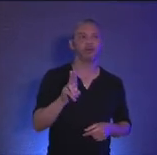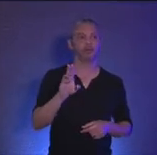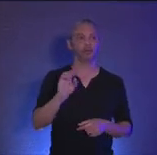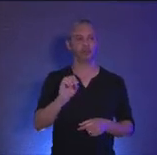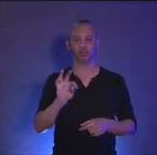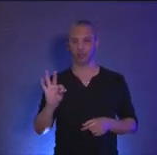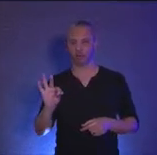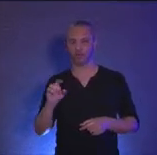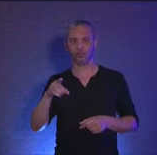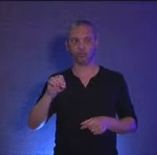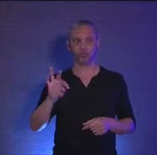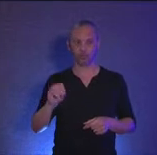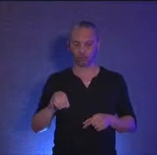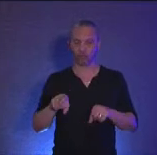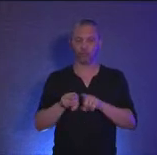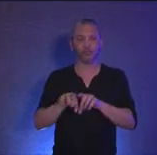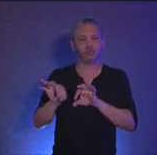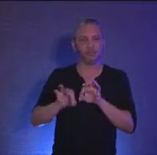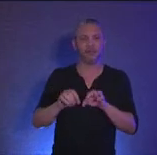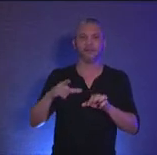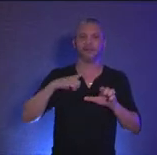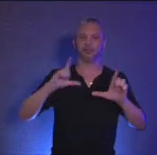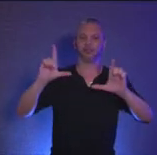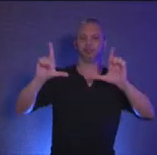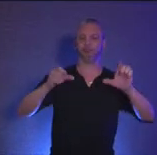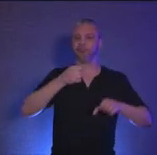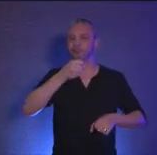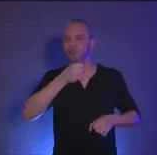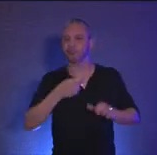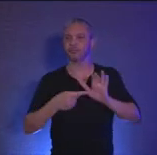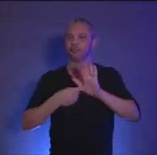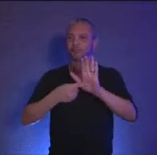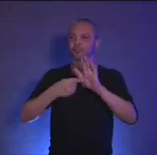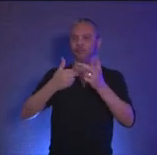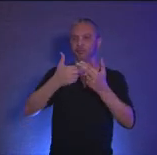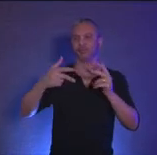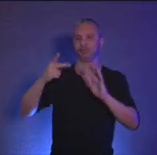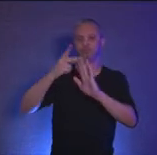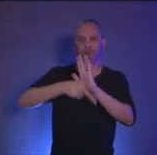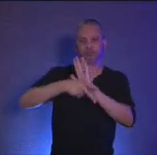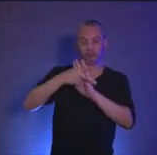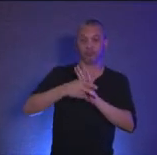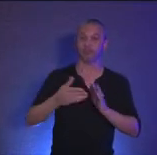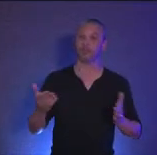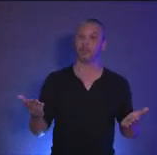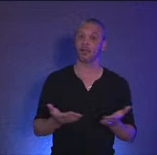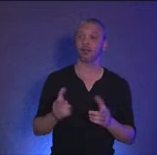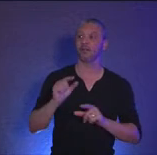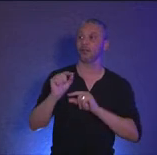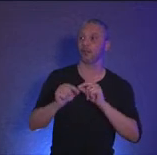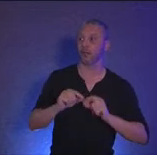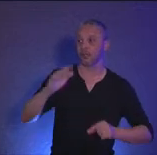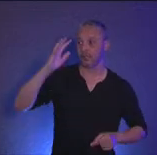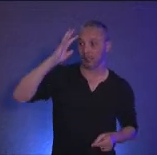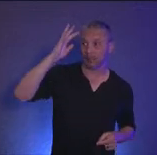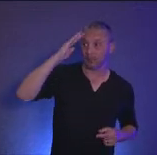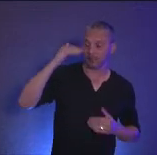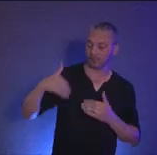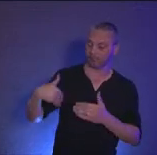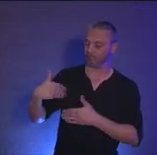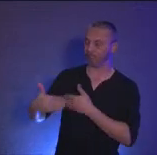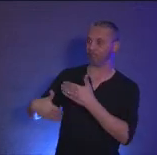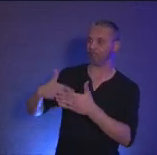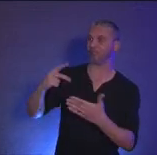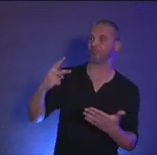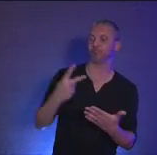teve várias menções na imprensa sobre o projeto, e agora a gente vai pensar nos nossos próximos